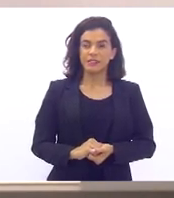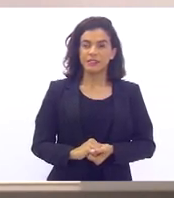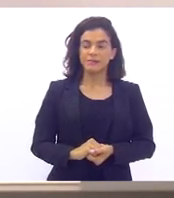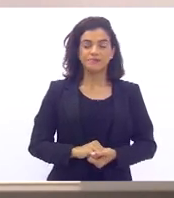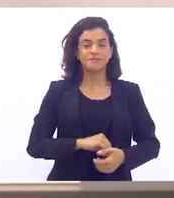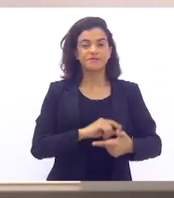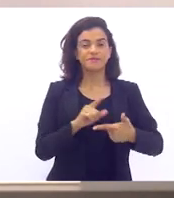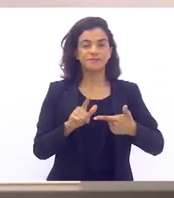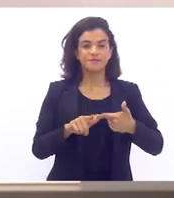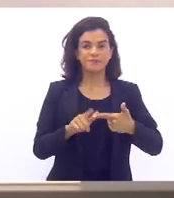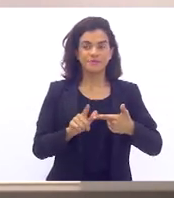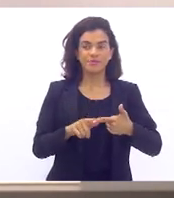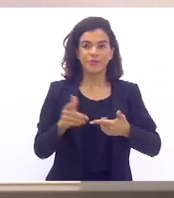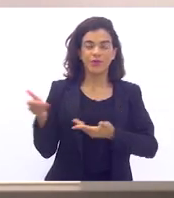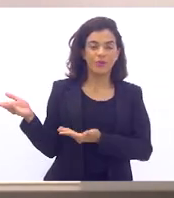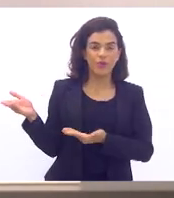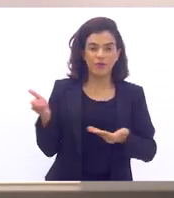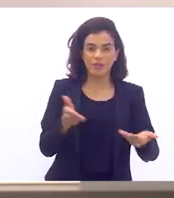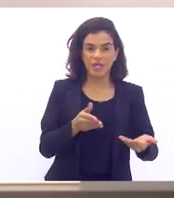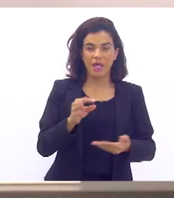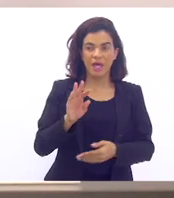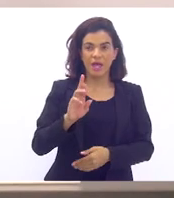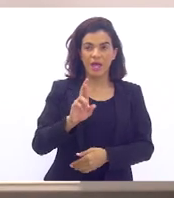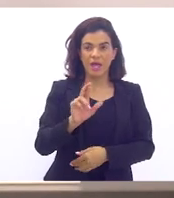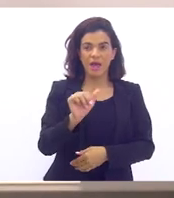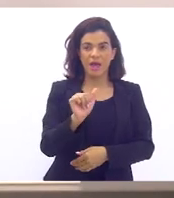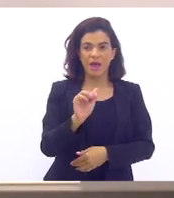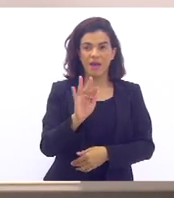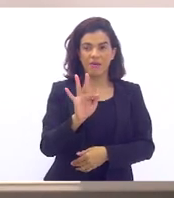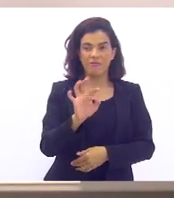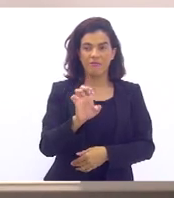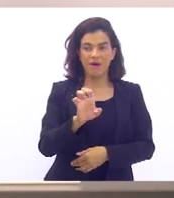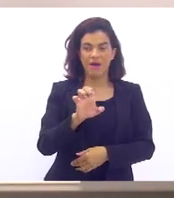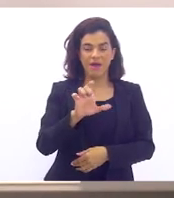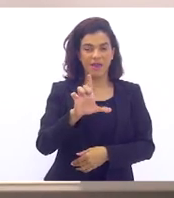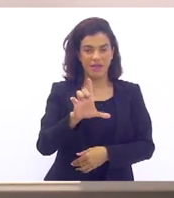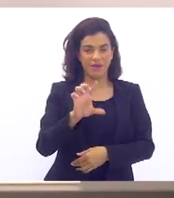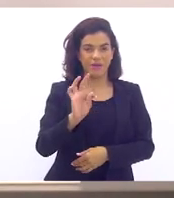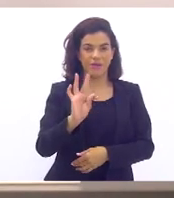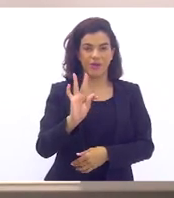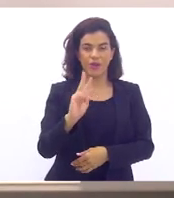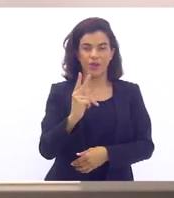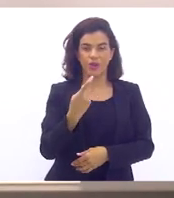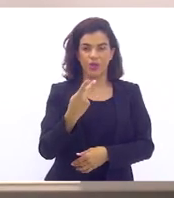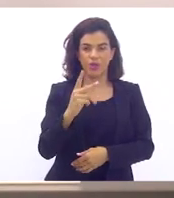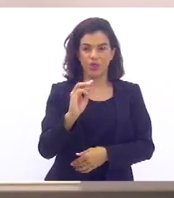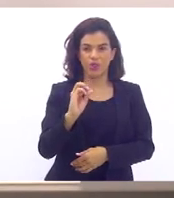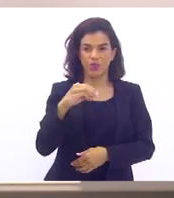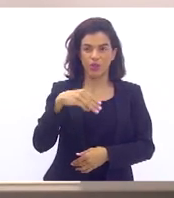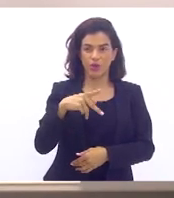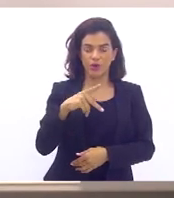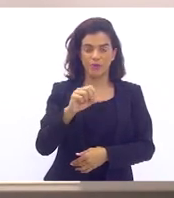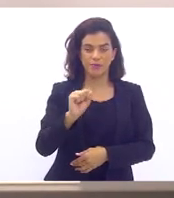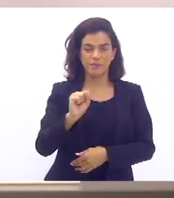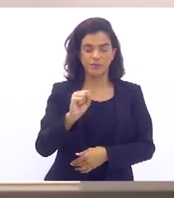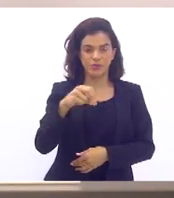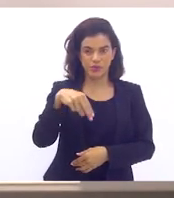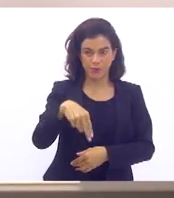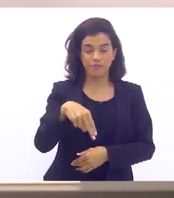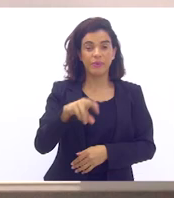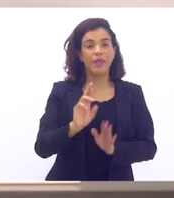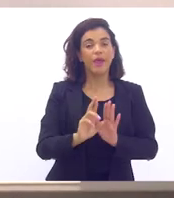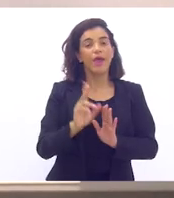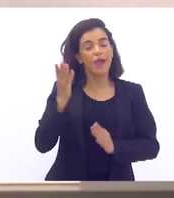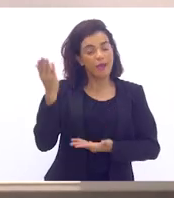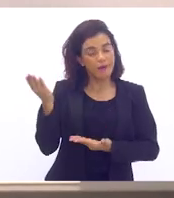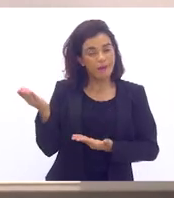quero chamar o Rafael Thompson que é o chefe de gabinete da presidência da Assembleia Legislativa do Presidente Rodrigo Bacelar foi o